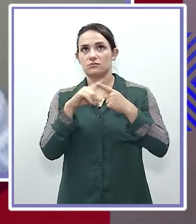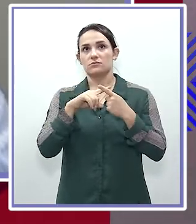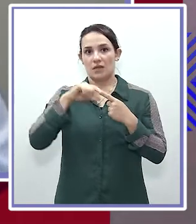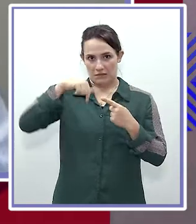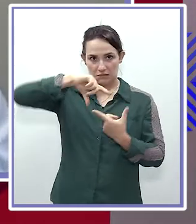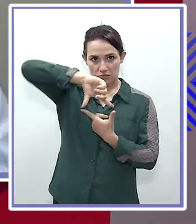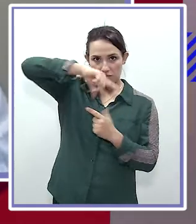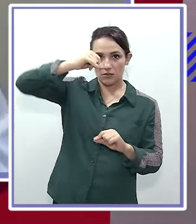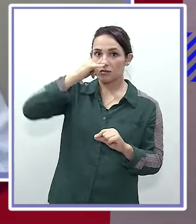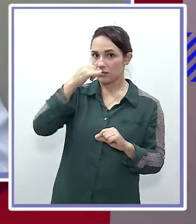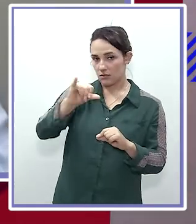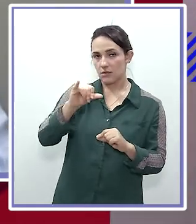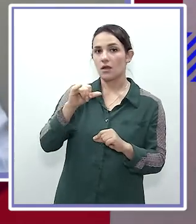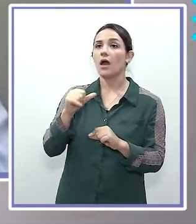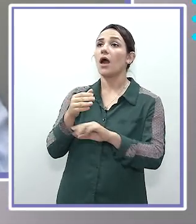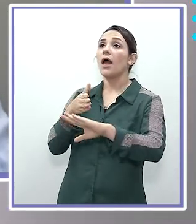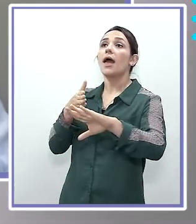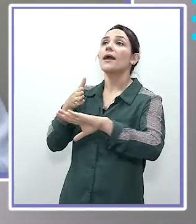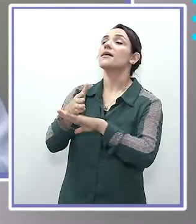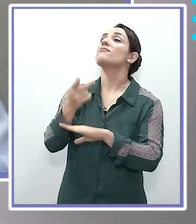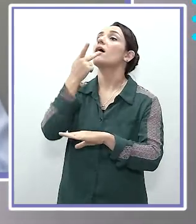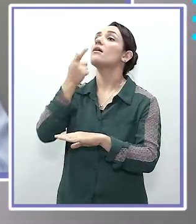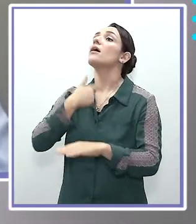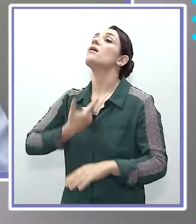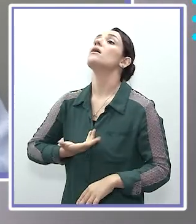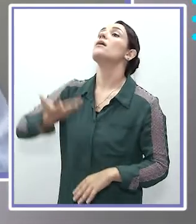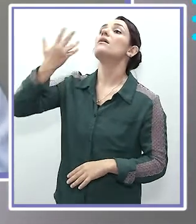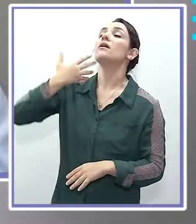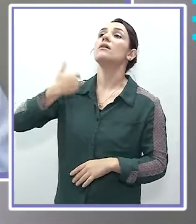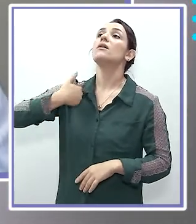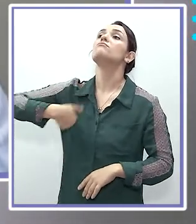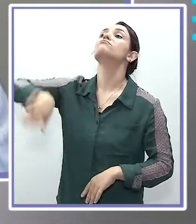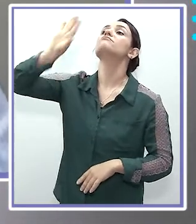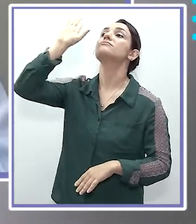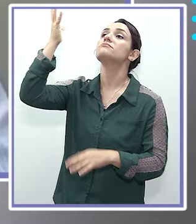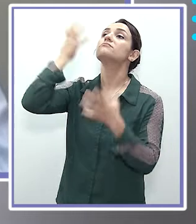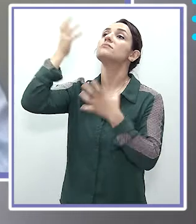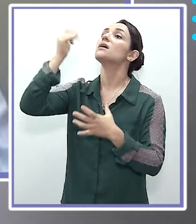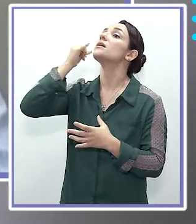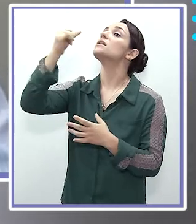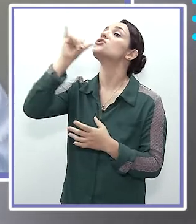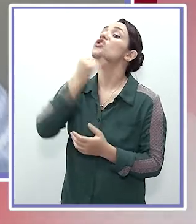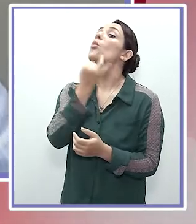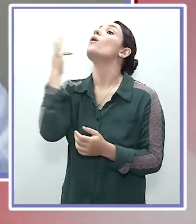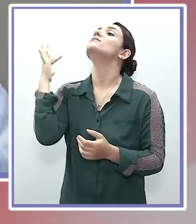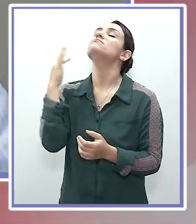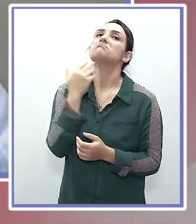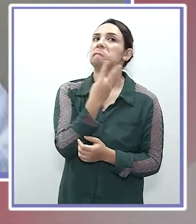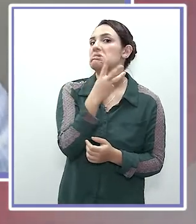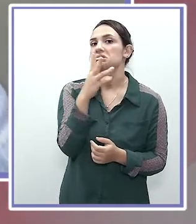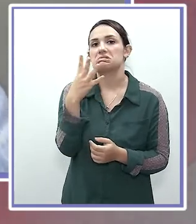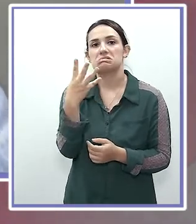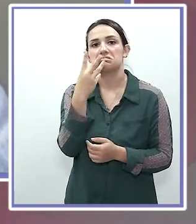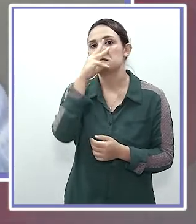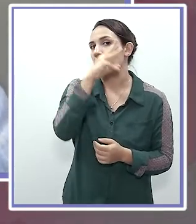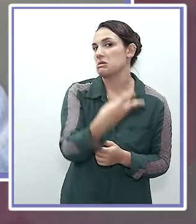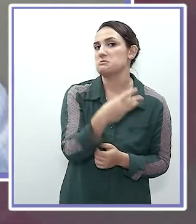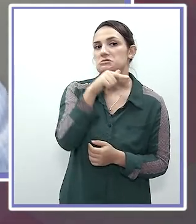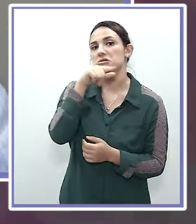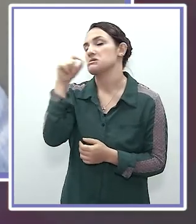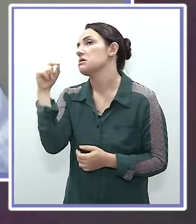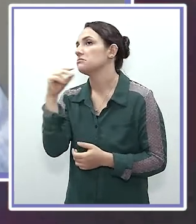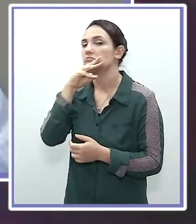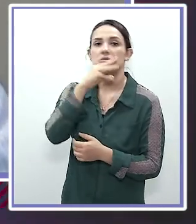por exemplo, a Energisa, ela vai entrar nesse leilão e vai comprar uma quantidade estimada de energia que ela entende que o Mato Grosso do Sul vai